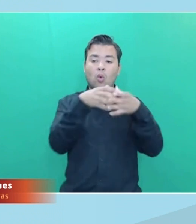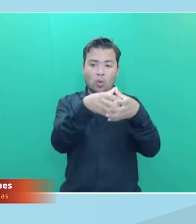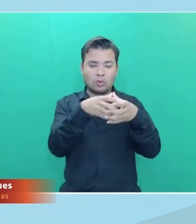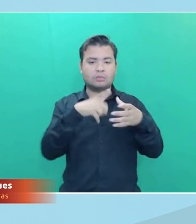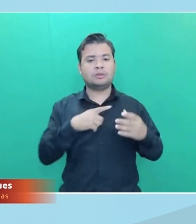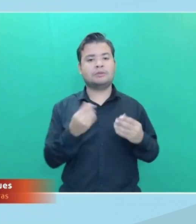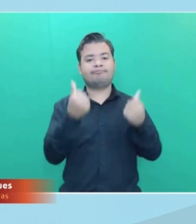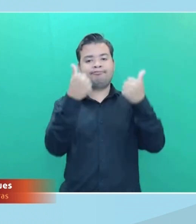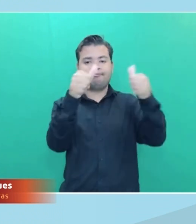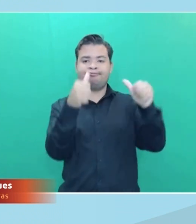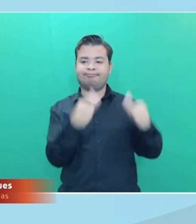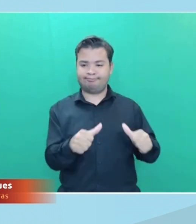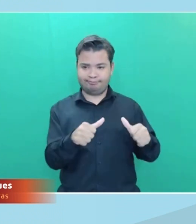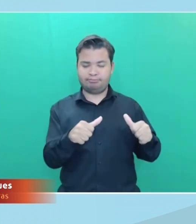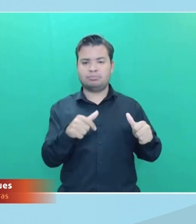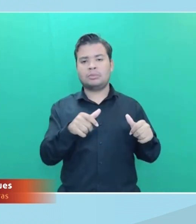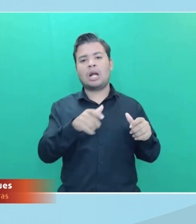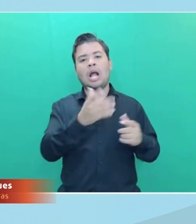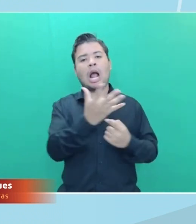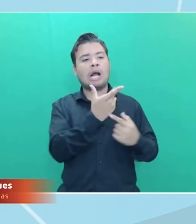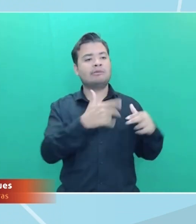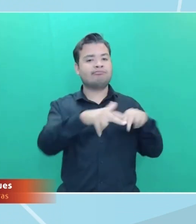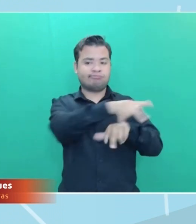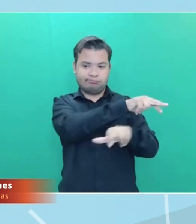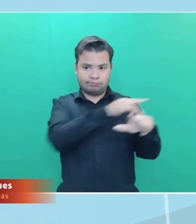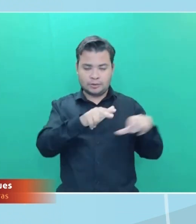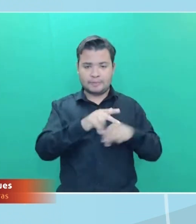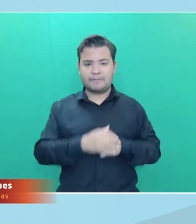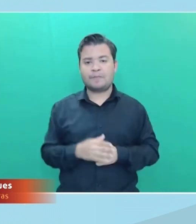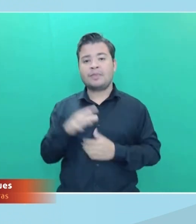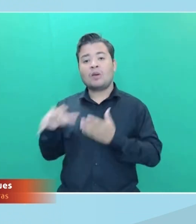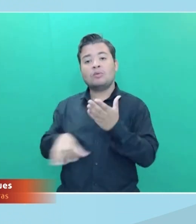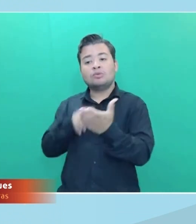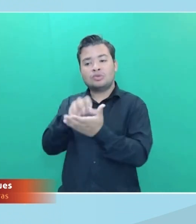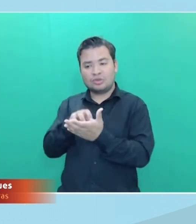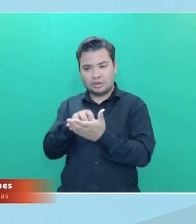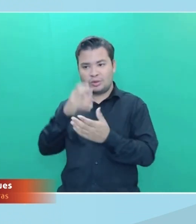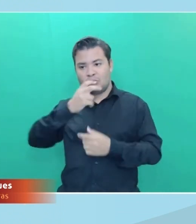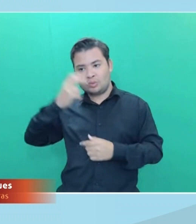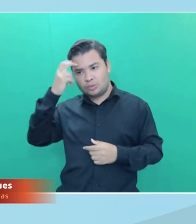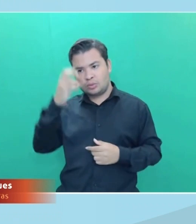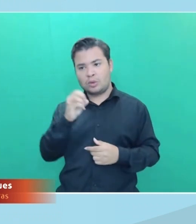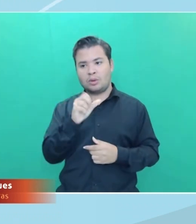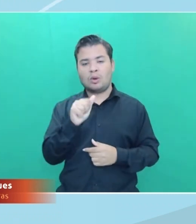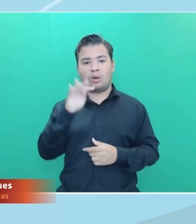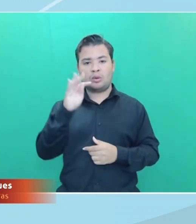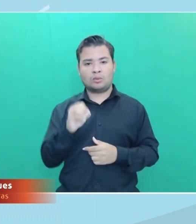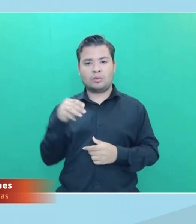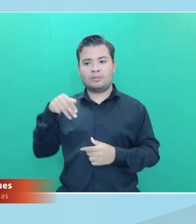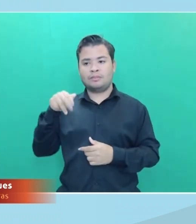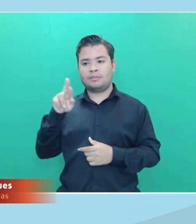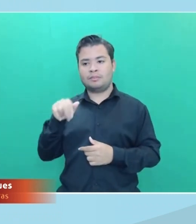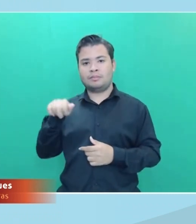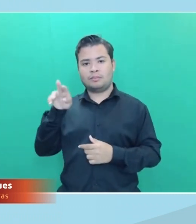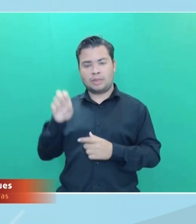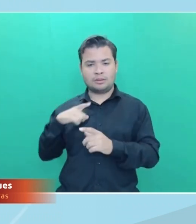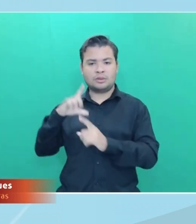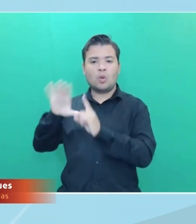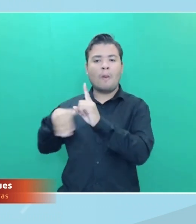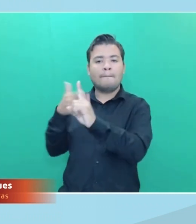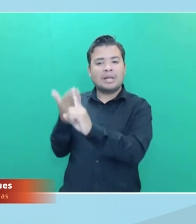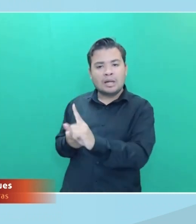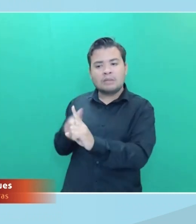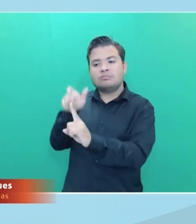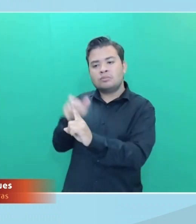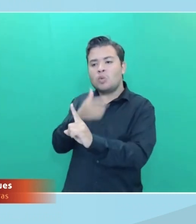diferentes artistas. O Centro Cultural Octo Marques homenageia o artista plástico goiano, que tem o mesmo nome, e fica